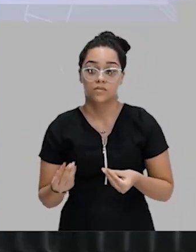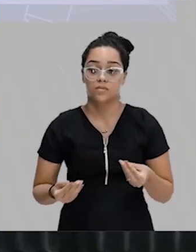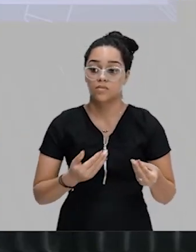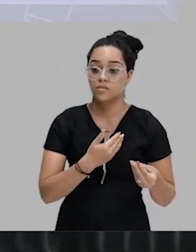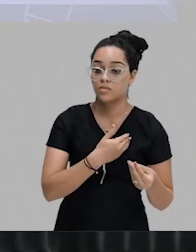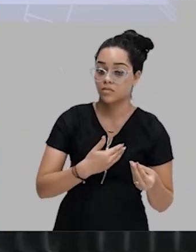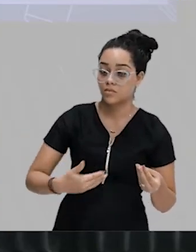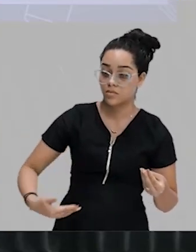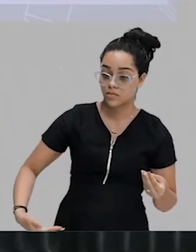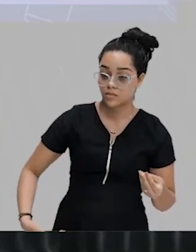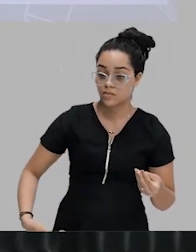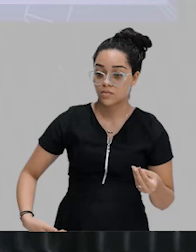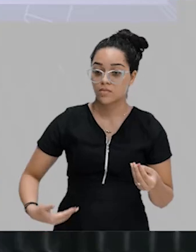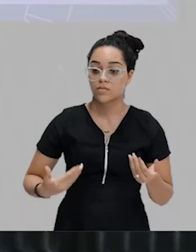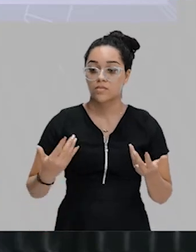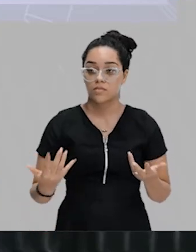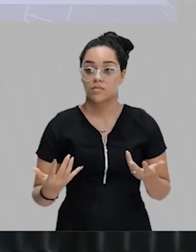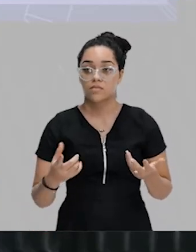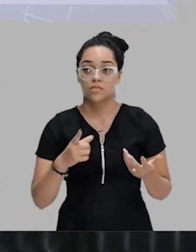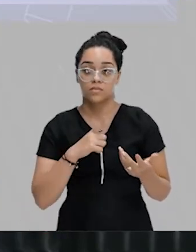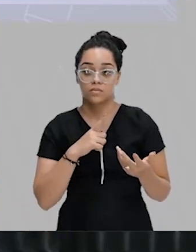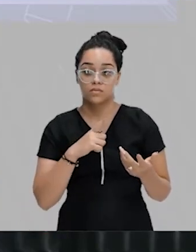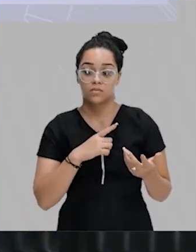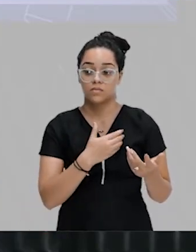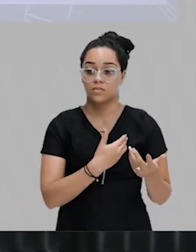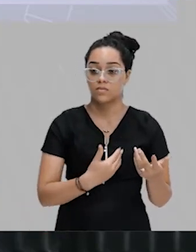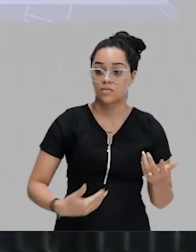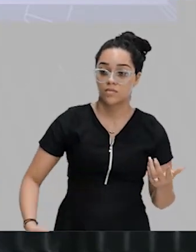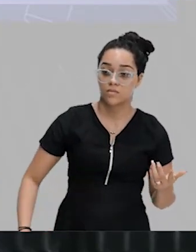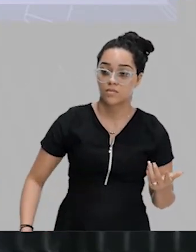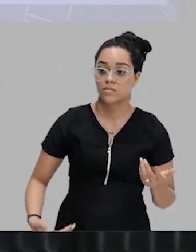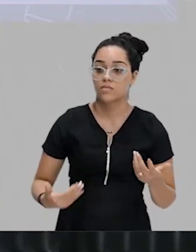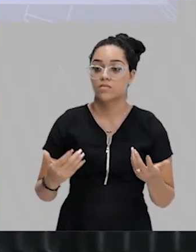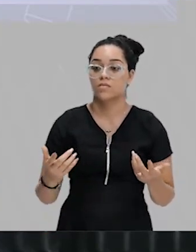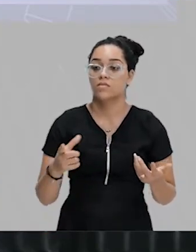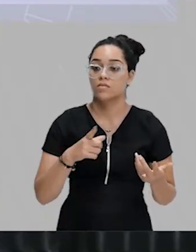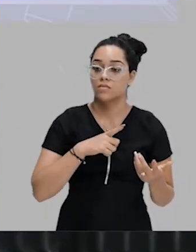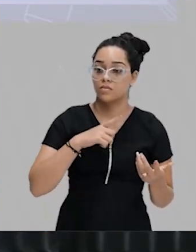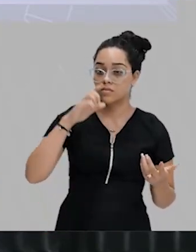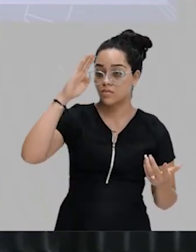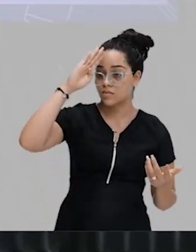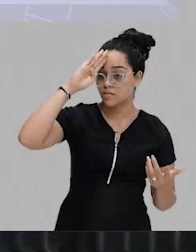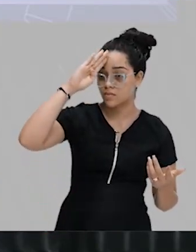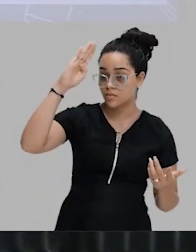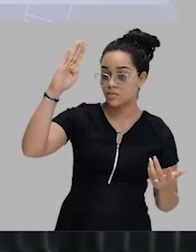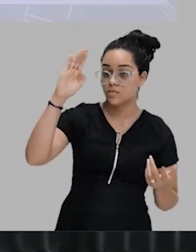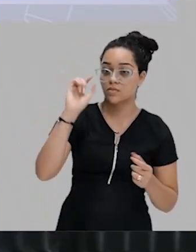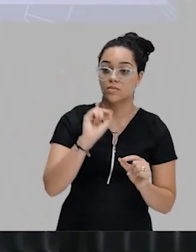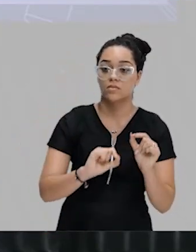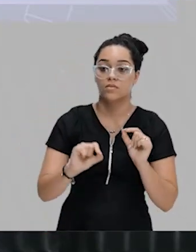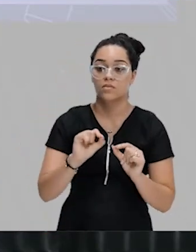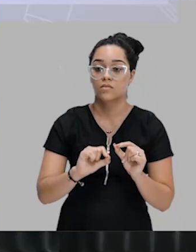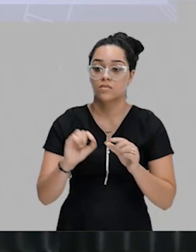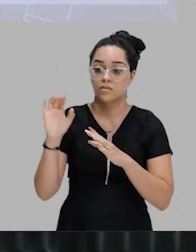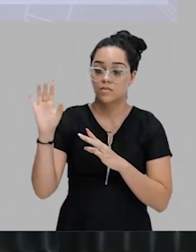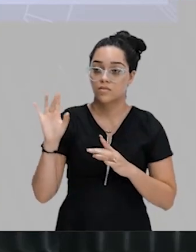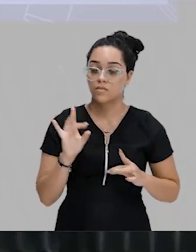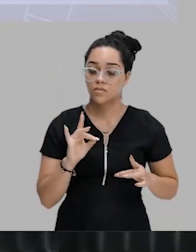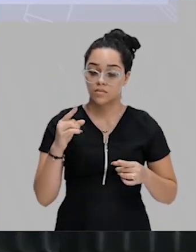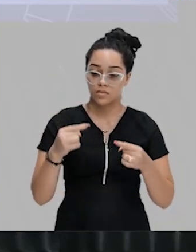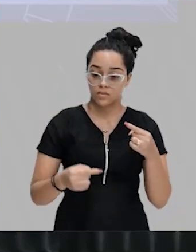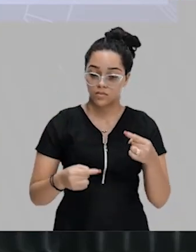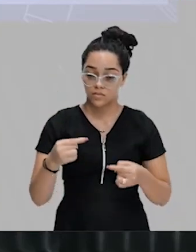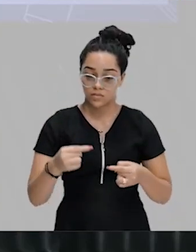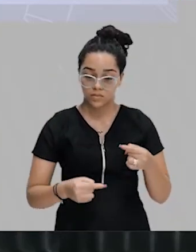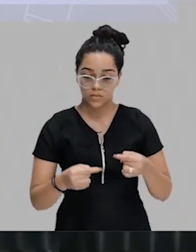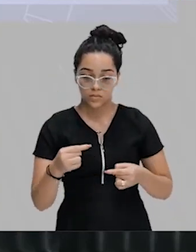estados modernos, que são estados que teremos como principais personagens políticos a